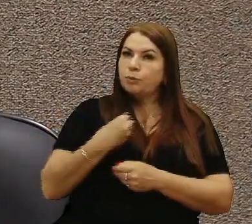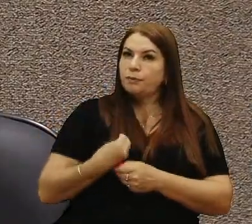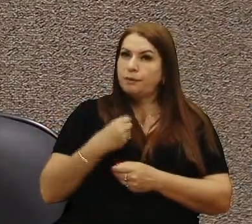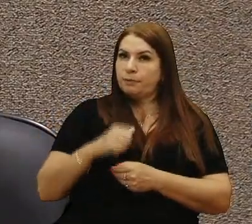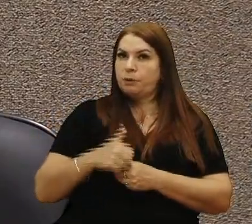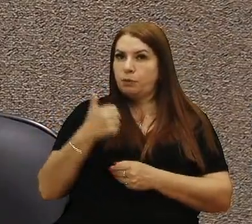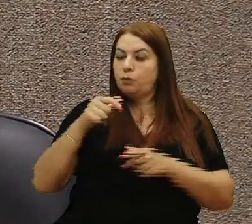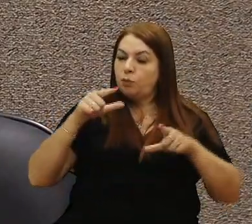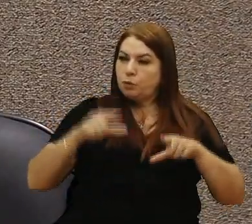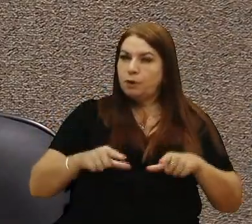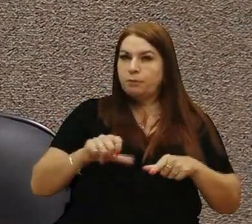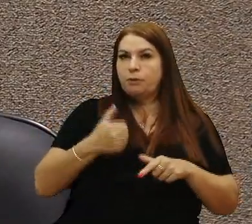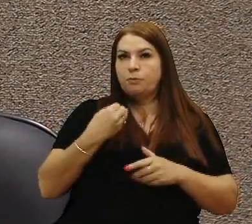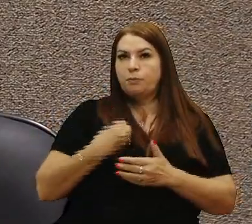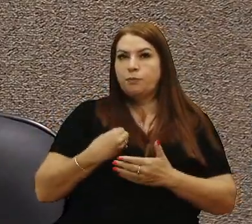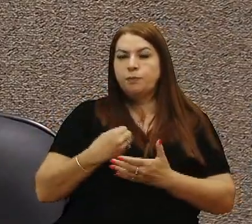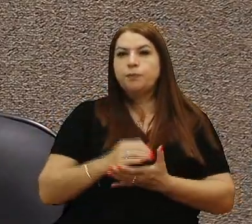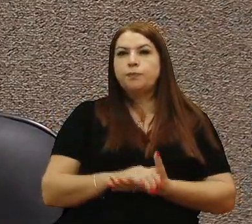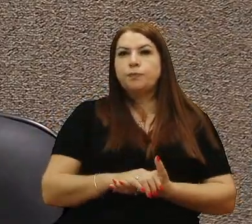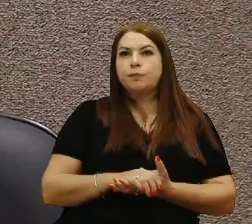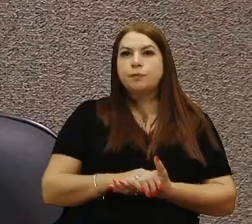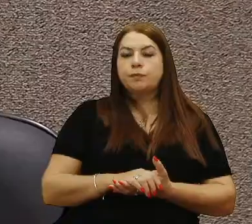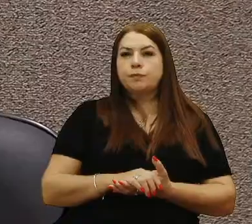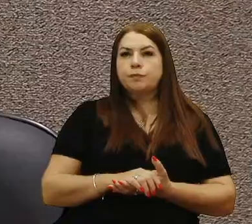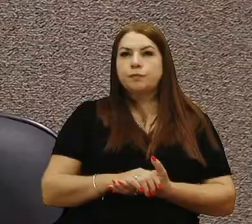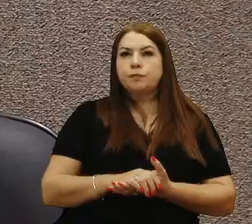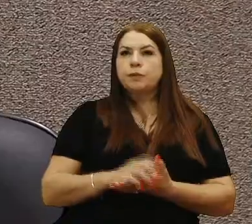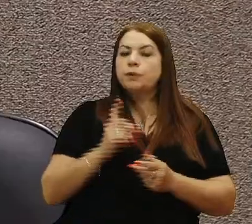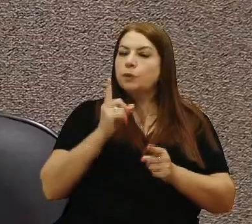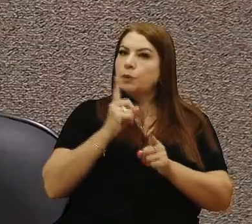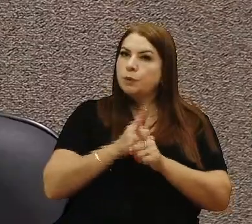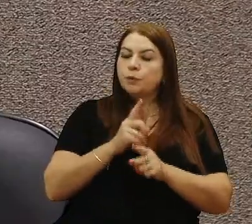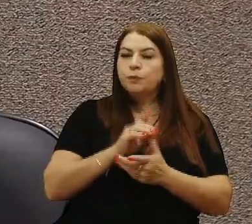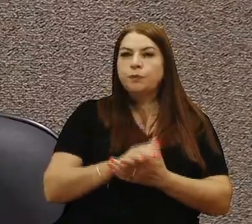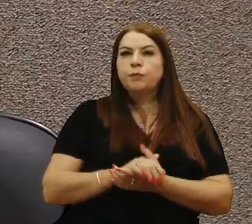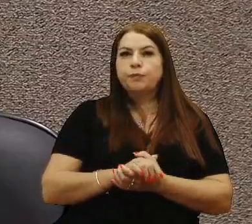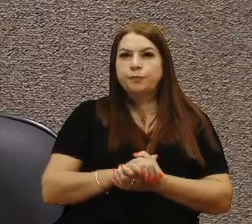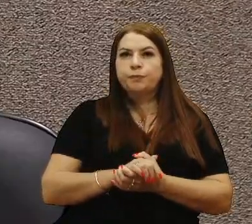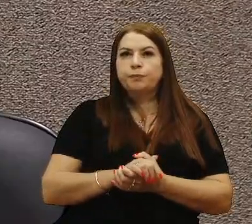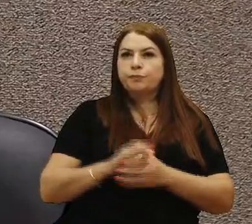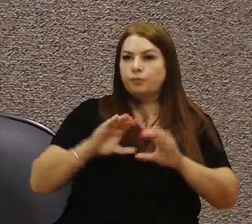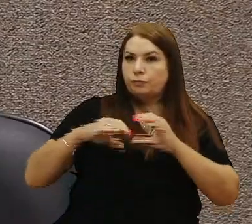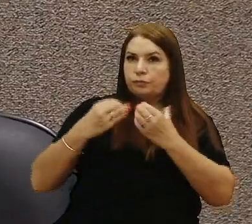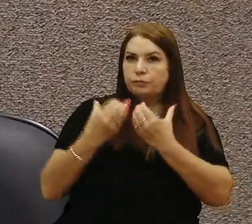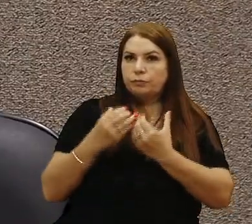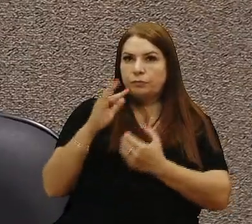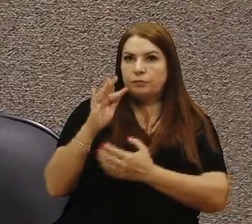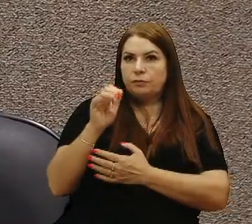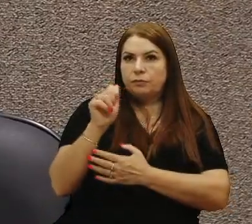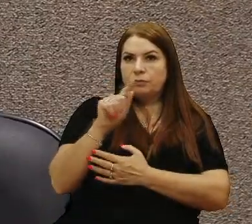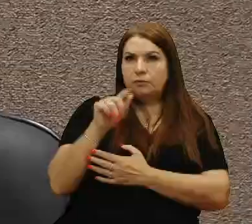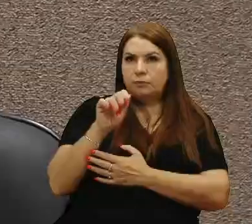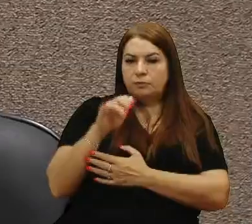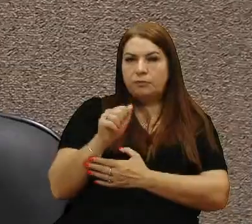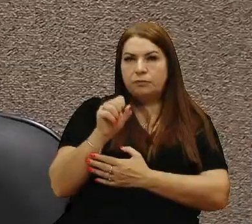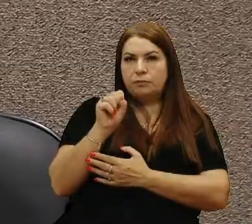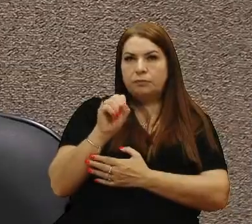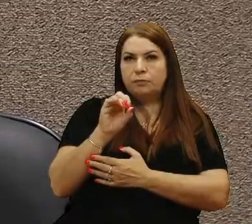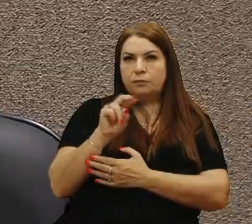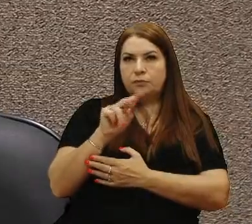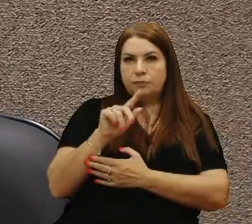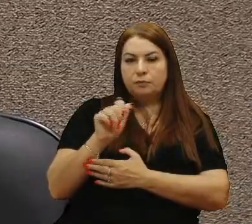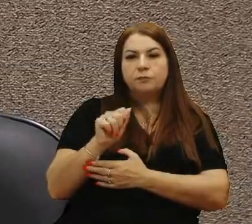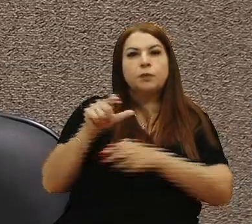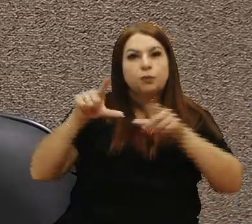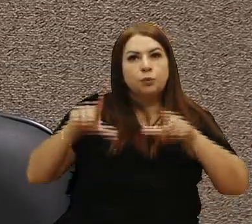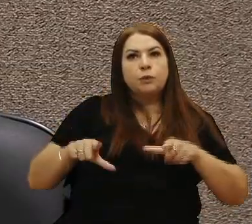melhor, um lugar melhor para viver, e encontrou justamente na comunidade de Fazenda Souza o